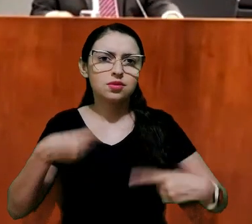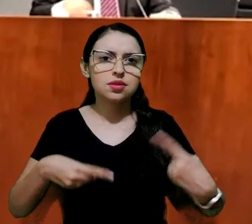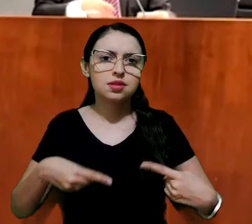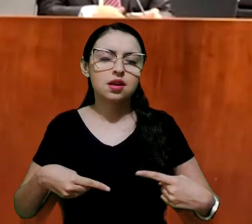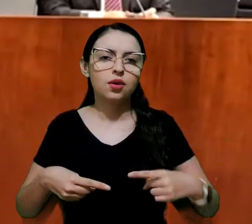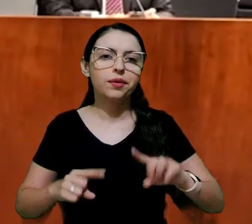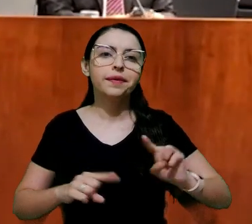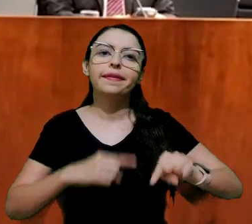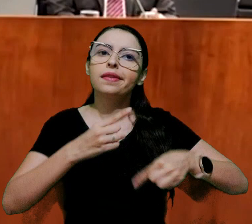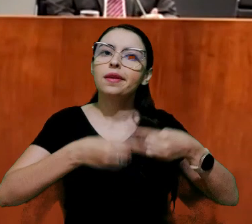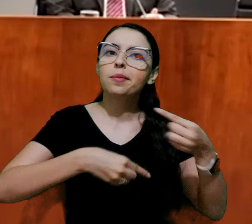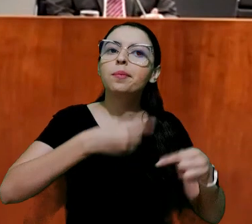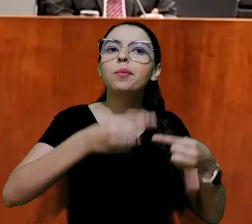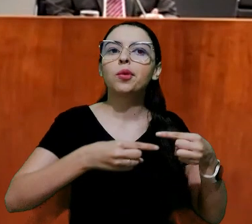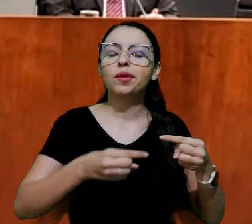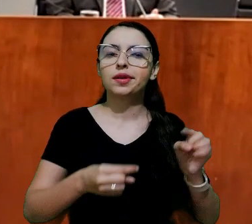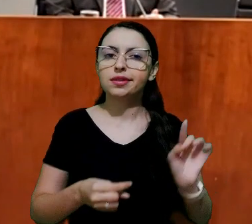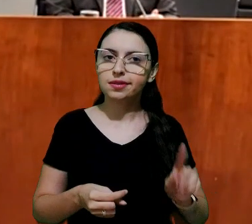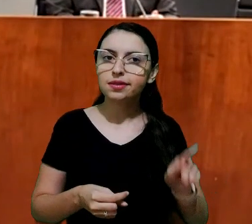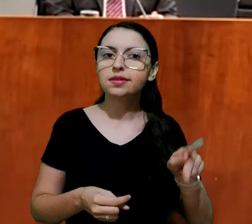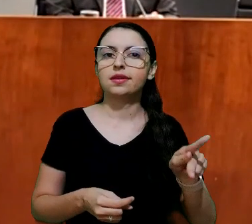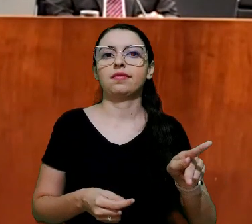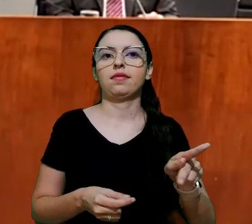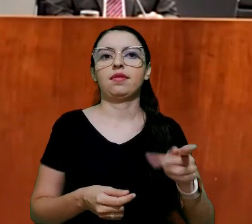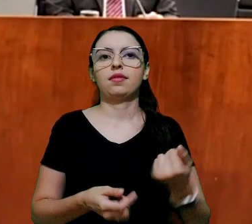nesses dias de estudo.